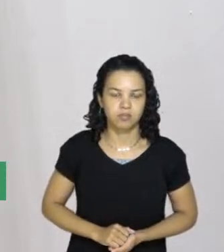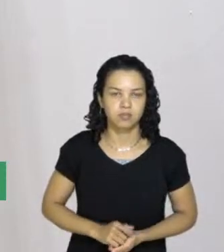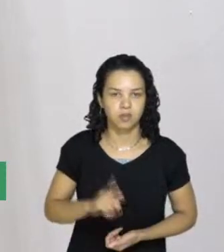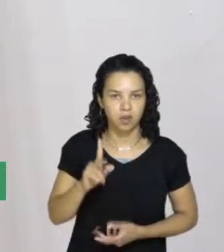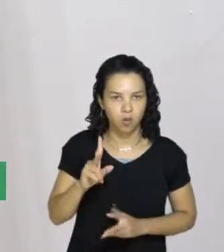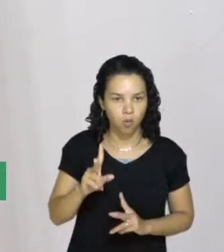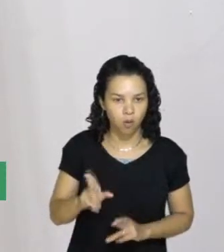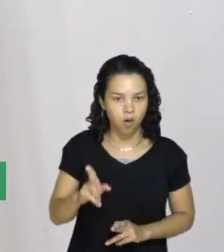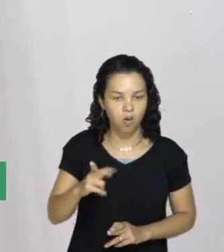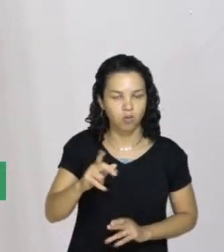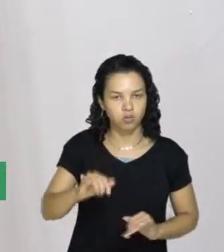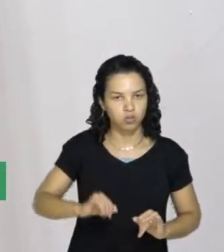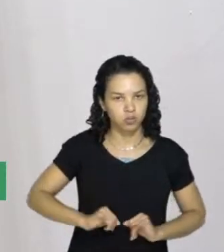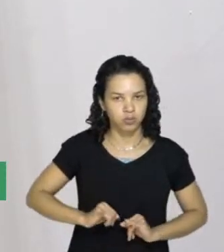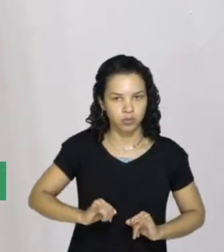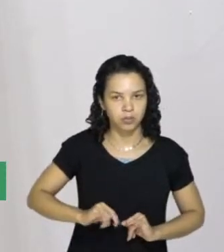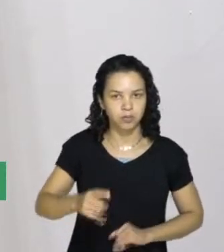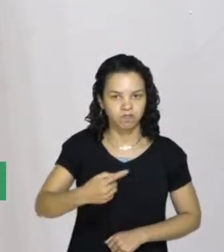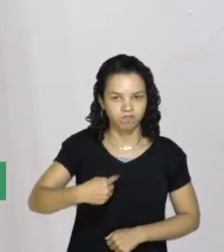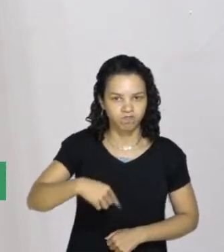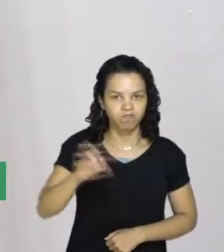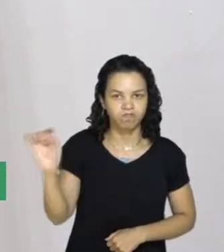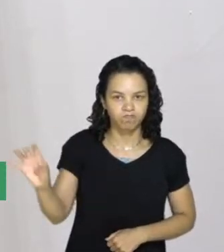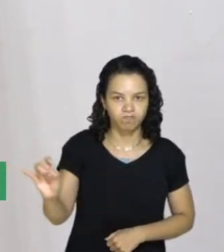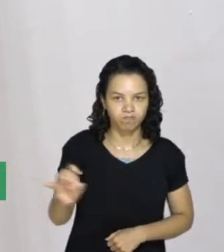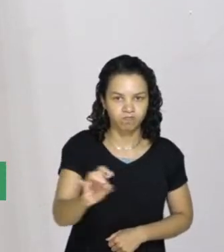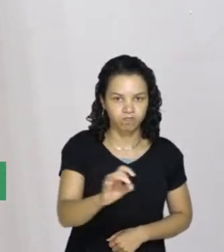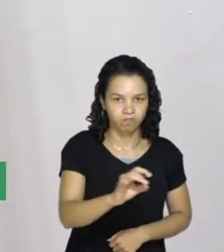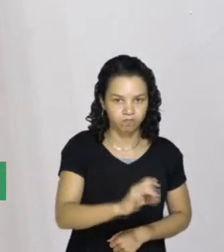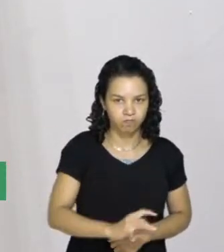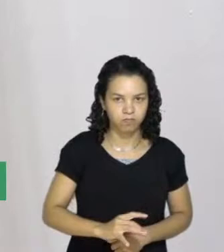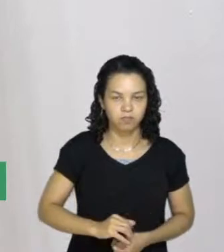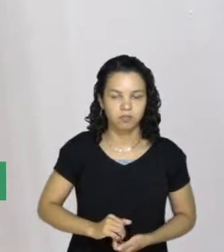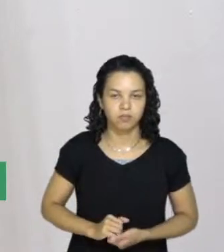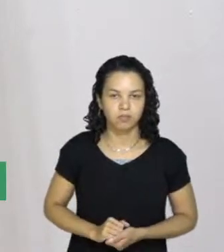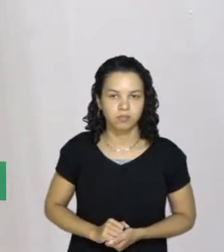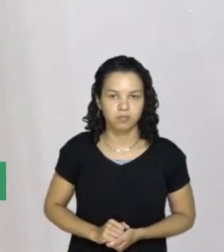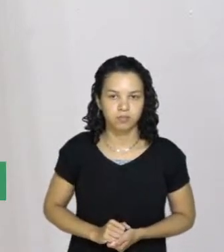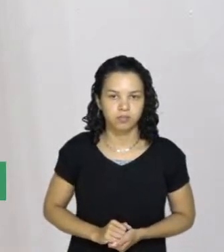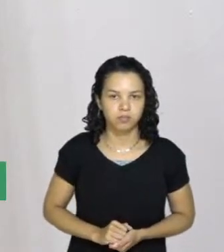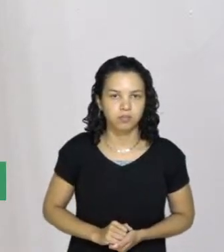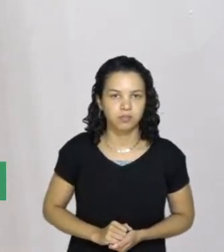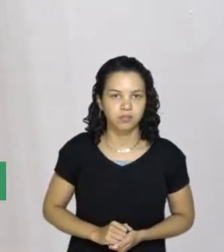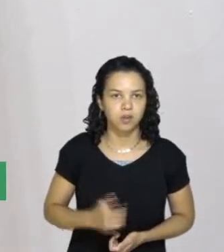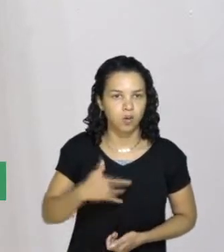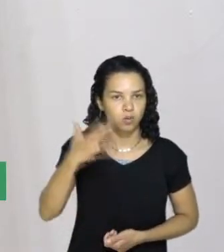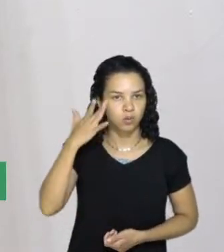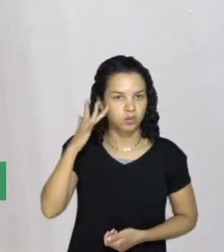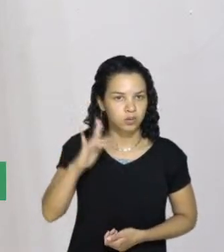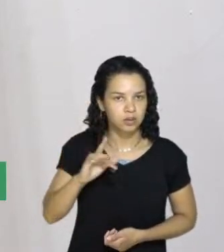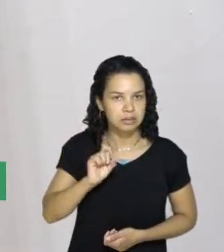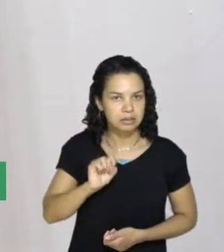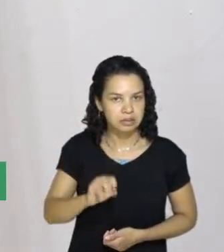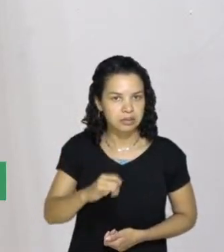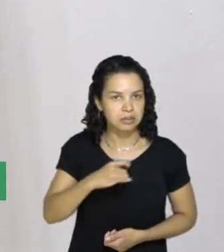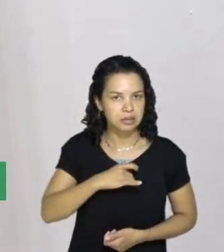que o nosso e de cada um de vocês aqui. Eu não sei se tem um dos